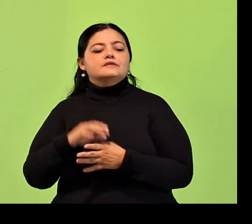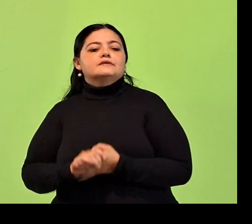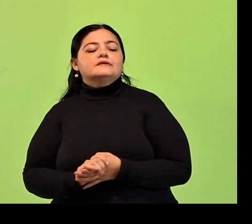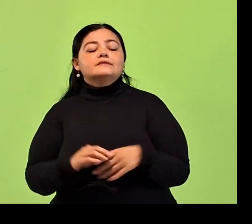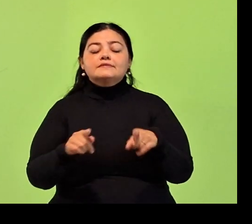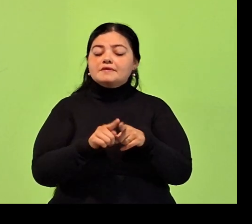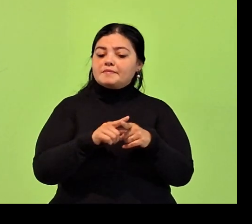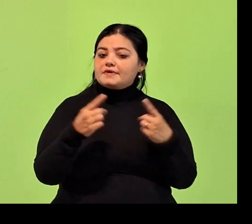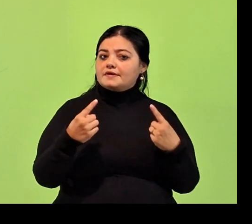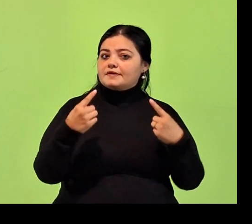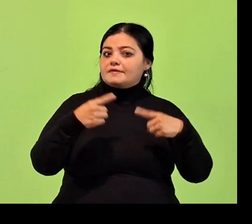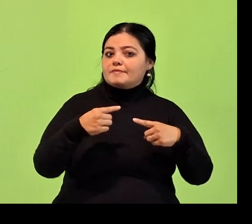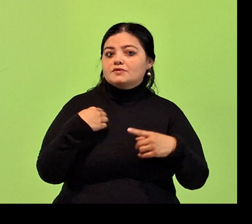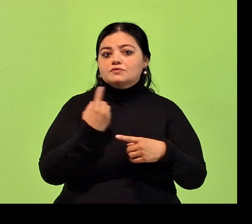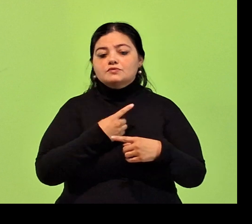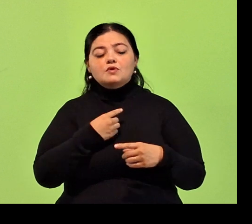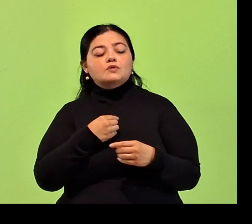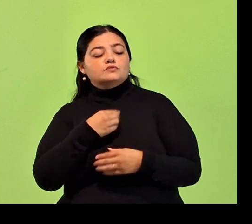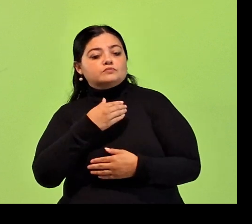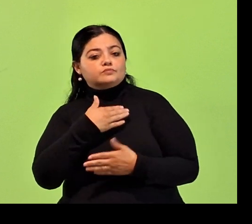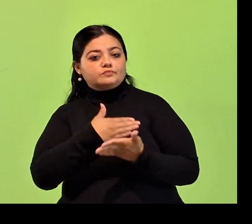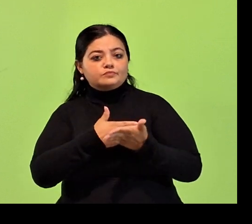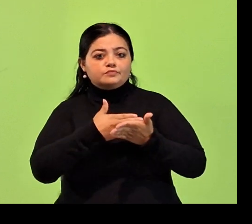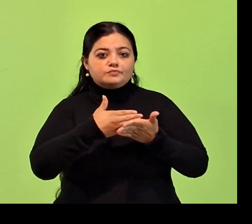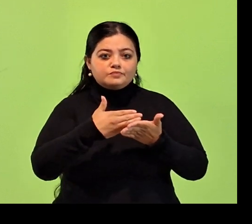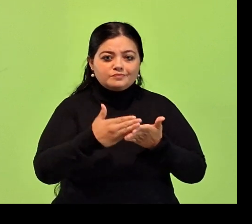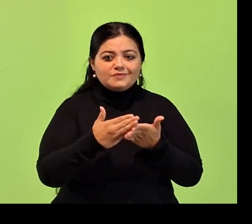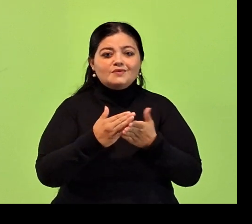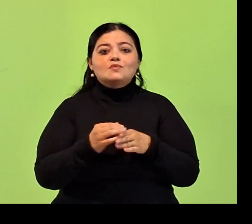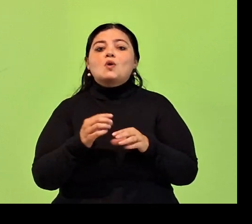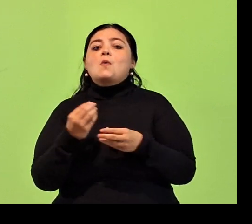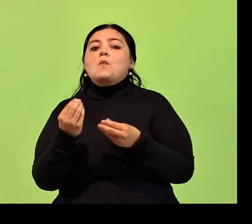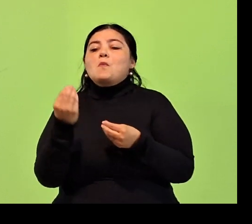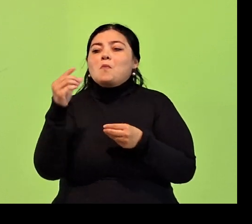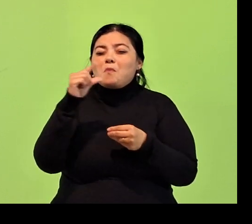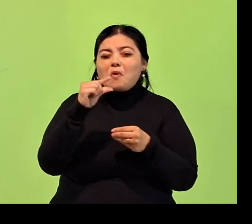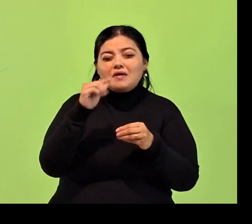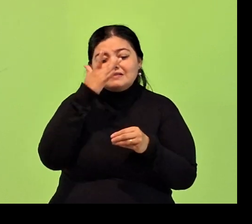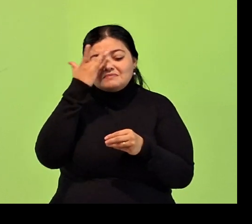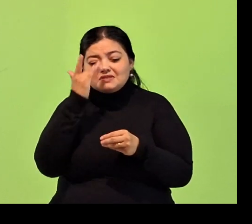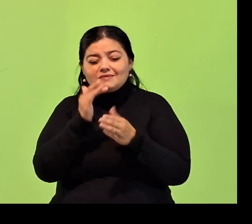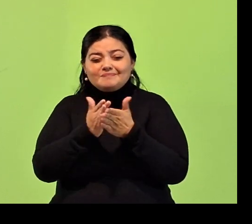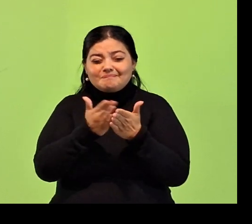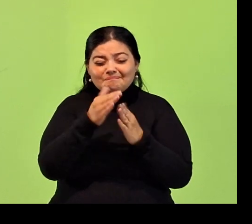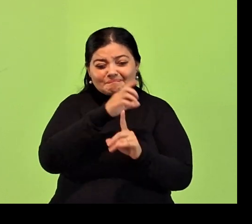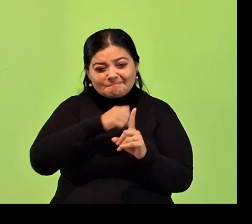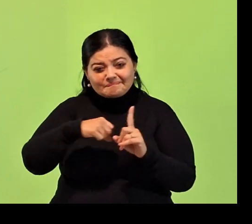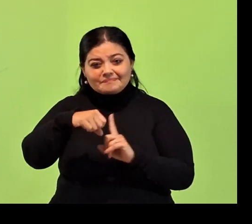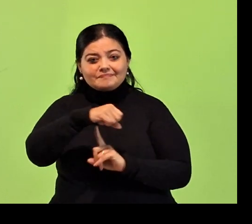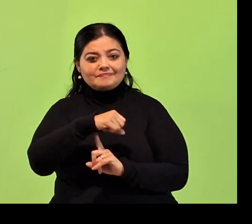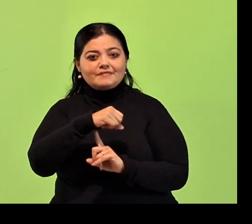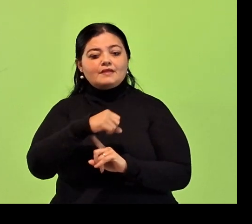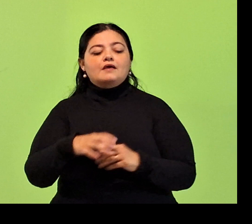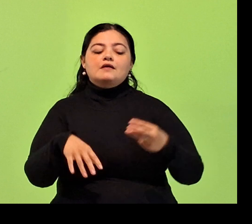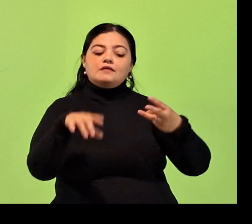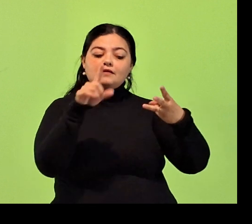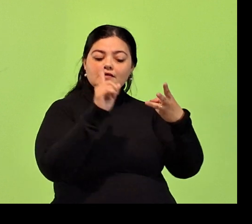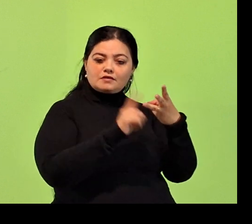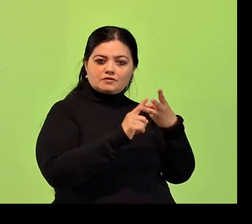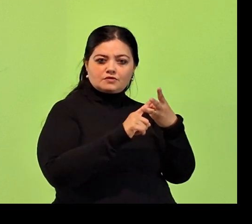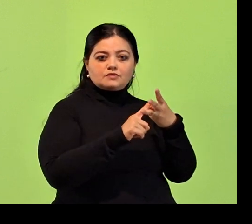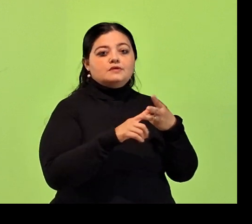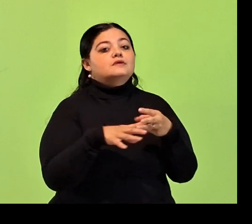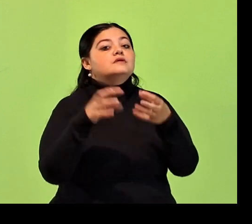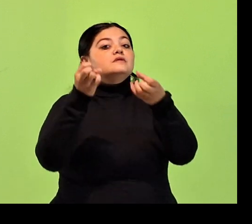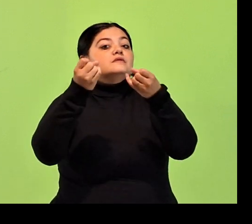o seu debate a respeito da violência urbana e da marginalidade de minorias sociais. Na unidade 3, conversamos